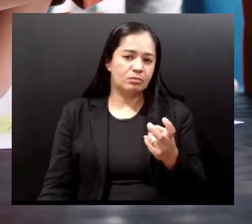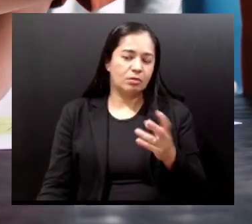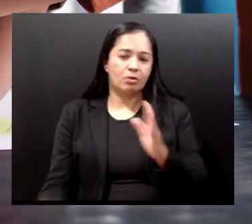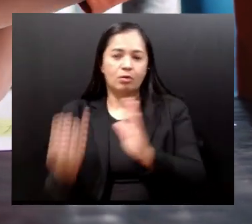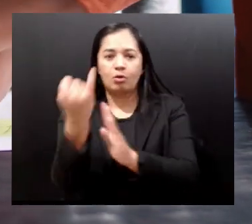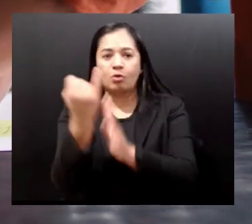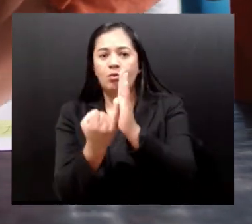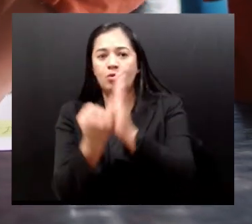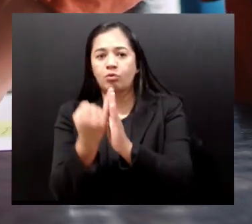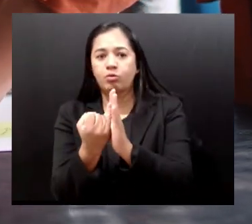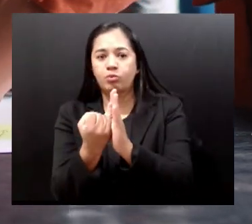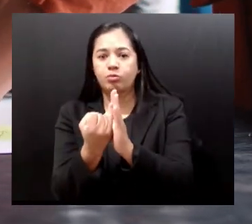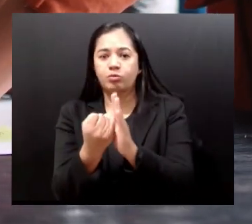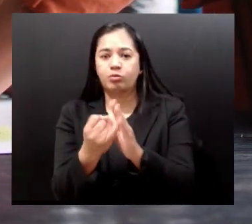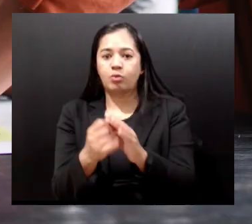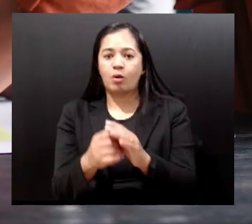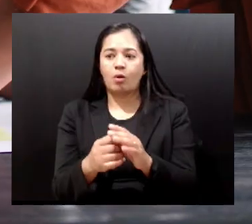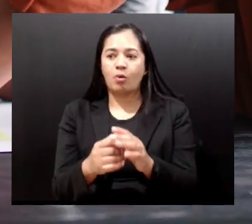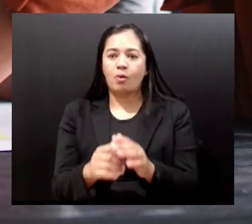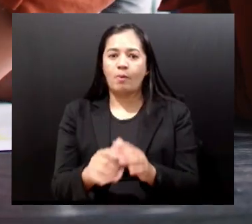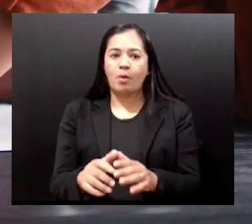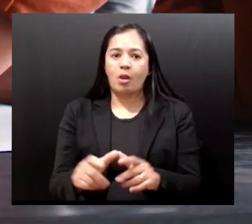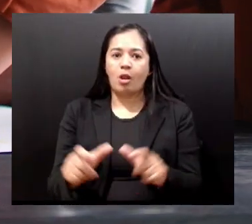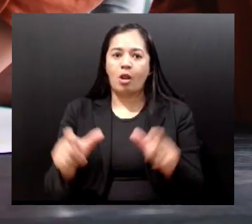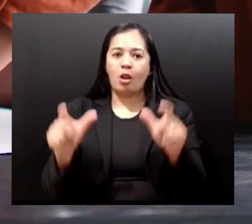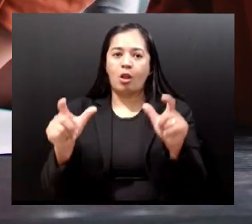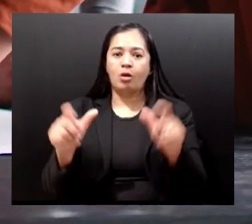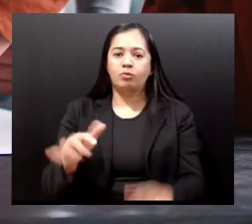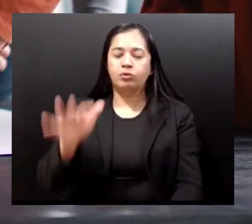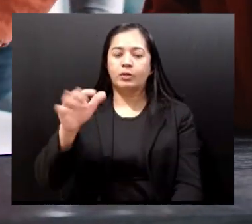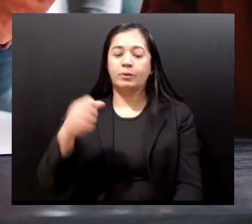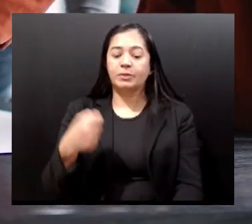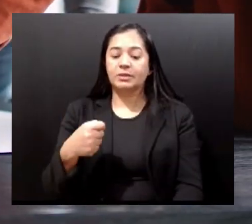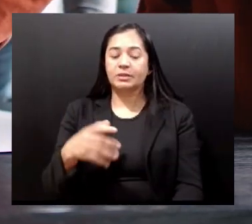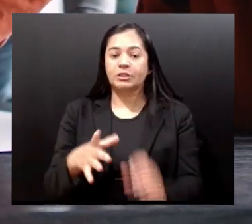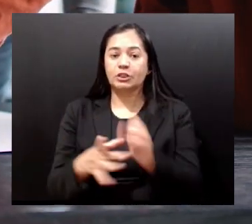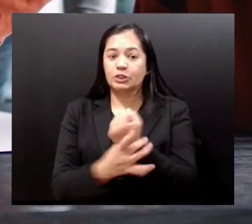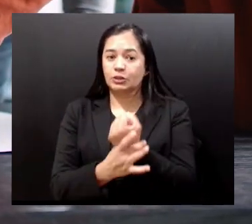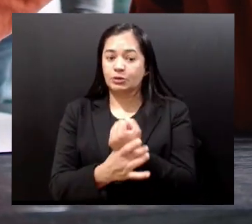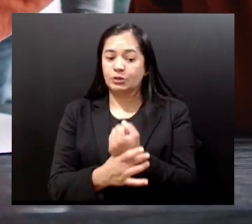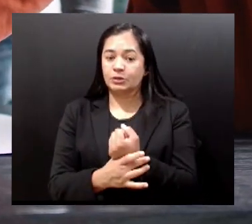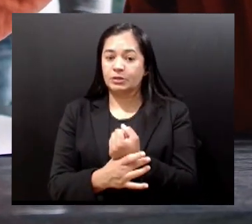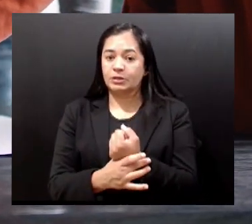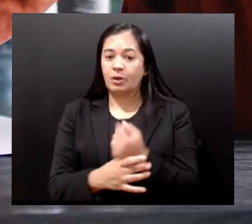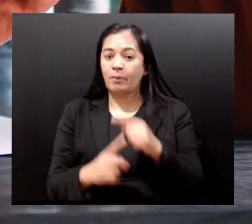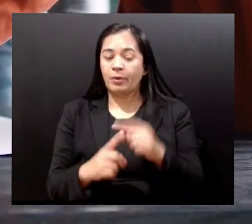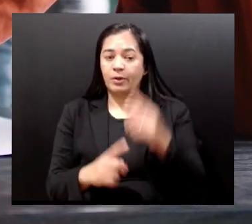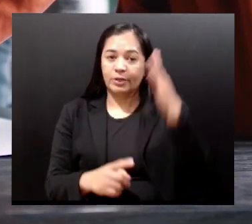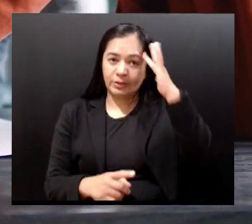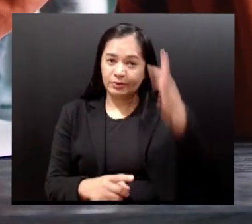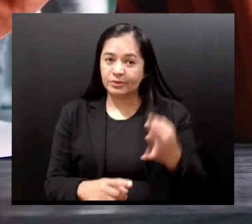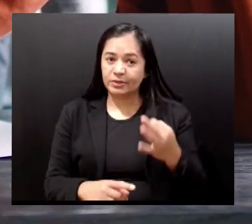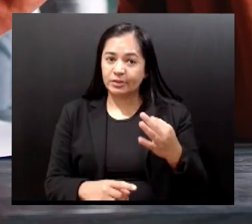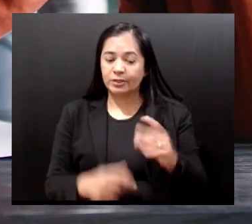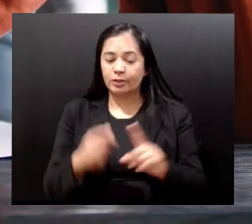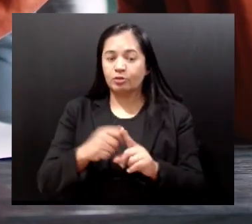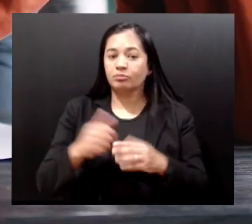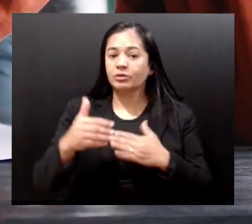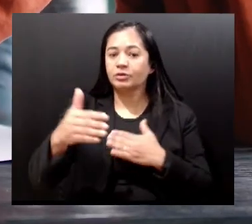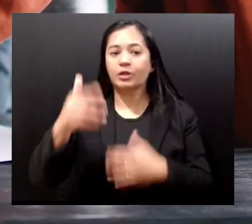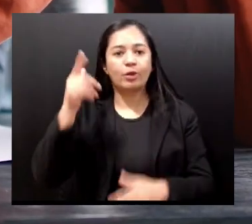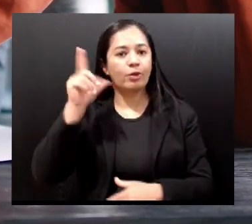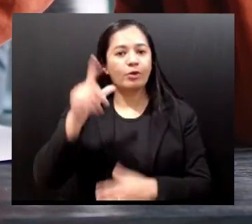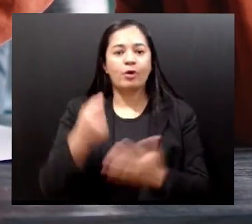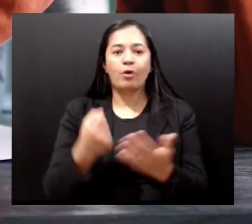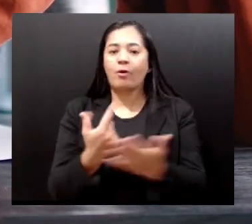que ter uma decisão um pouco mais segura do meu orçamento, porque eu tenho certeza que no mês que vem eu não vou conseguir comprar a mesma coisa que eu comprava